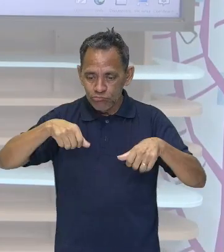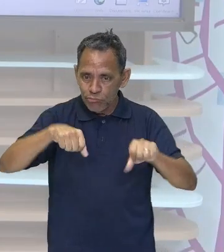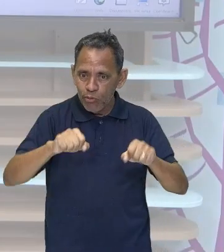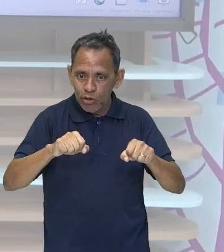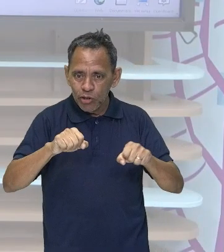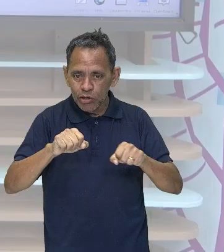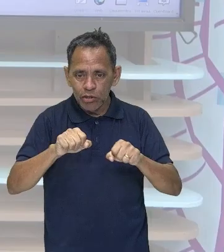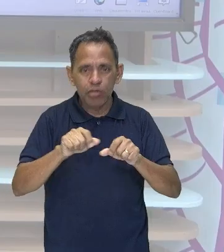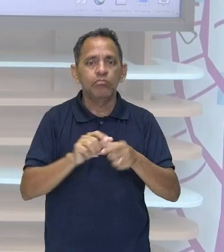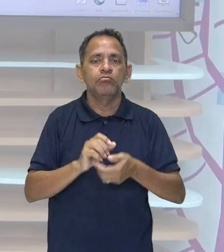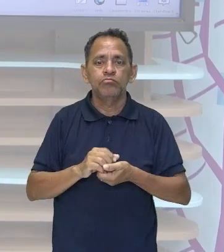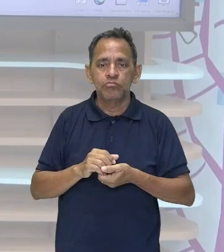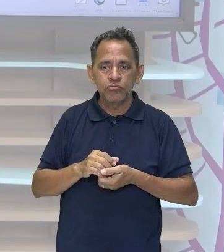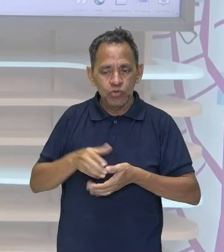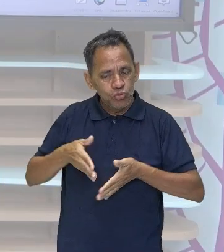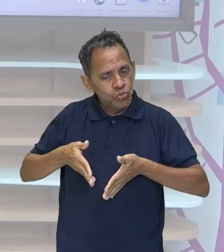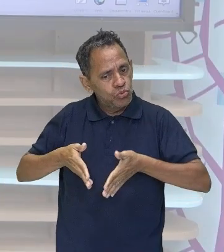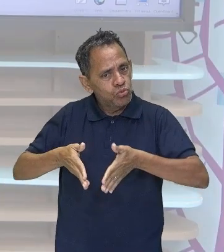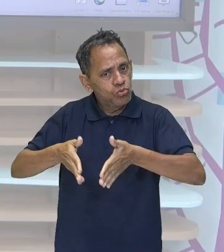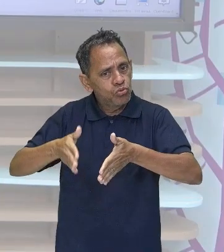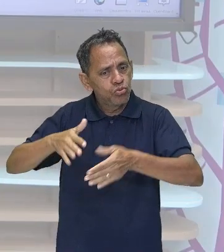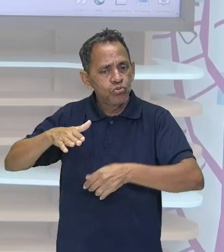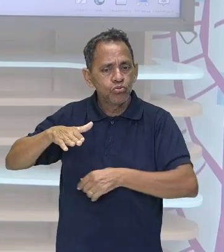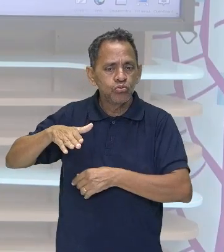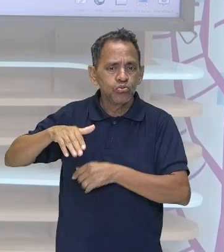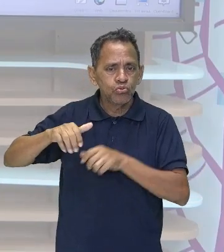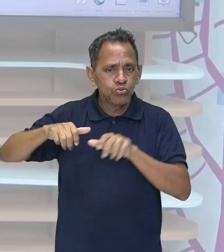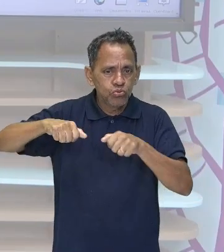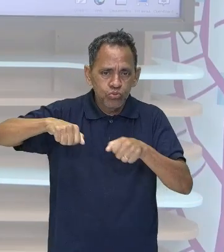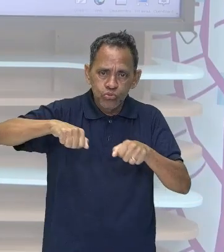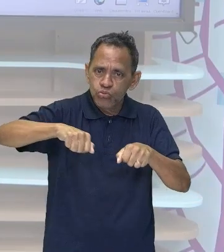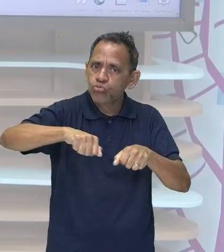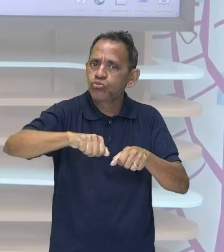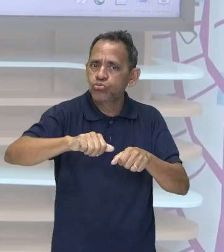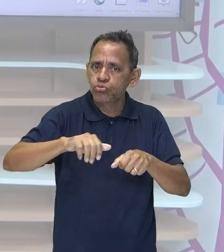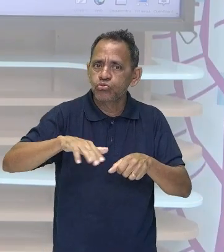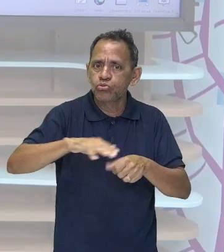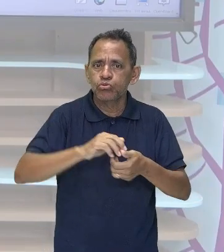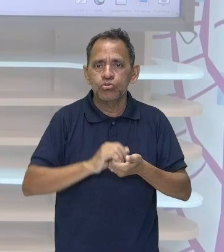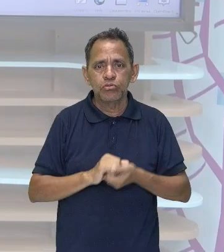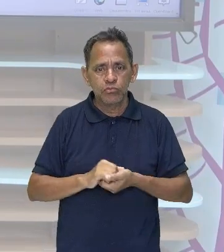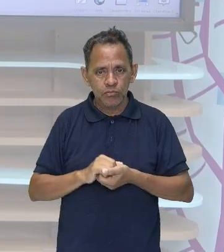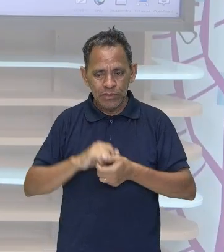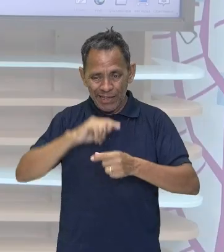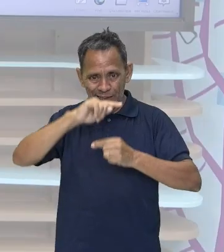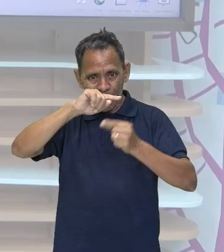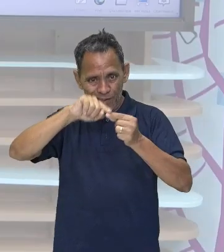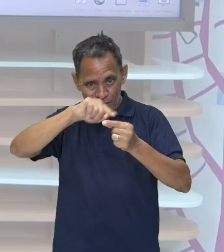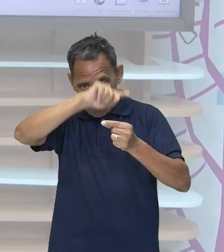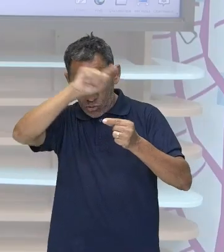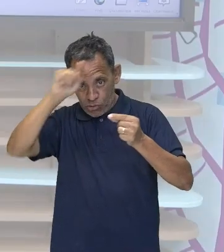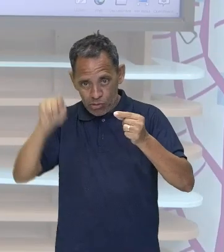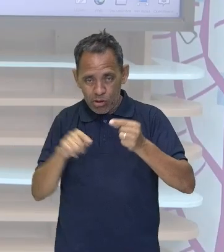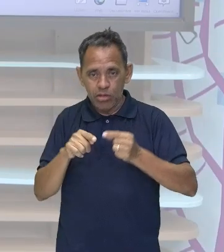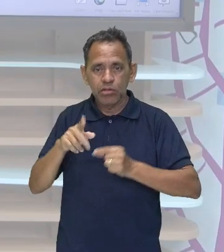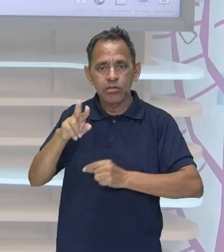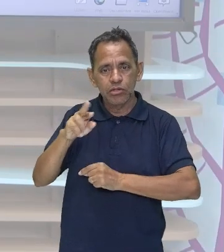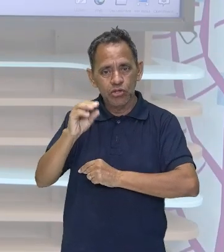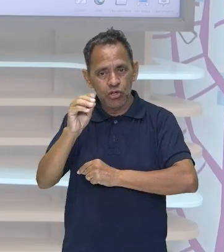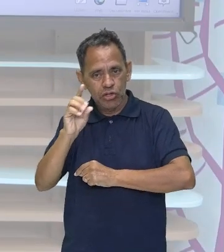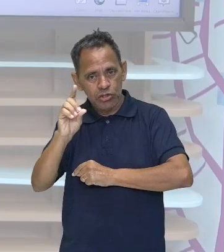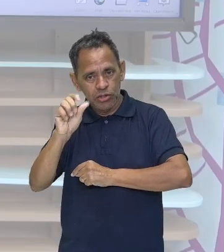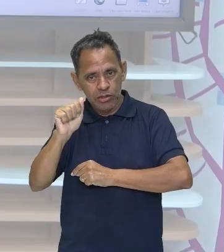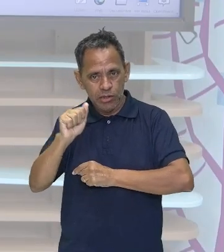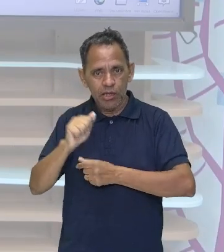percorreu ali, sei lá, a roda dessa motocicleta, né, percorreu 100 voltas, por